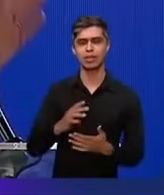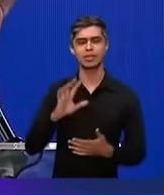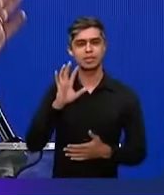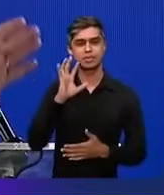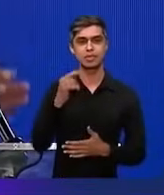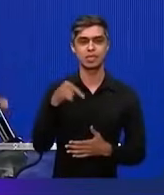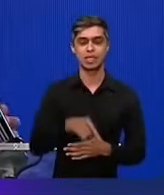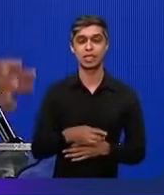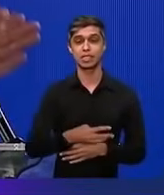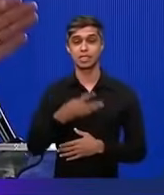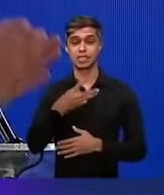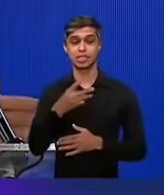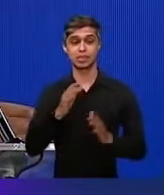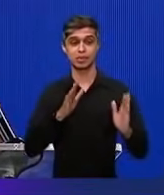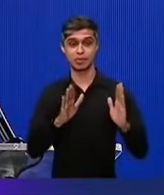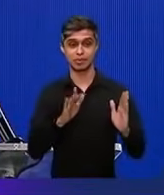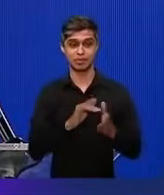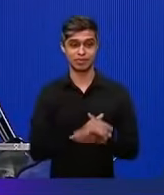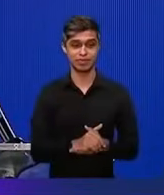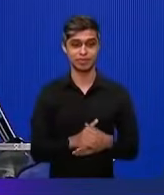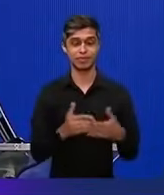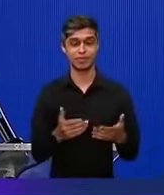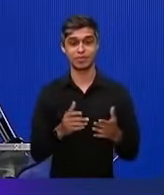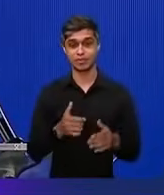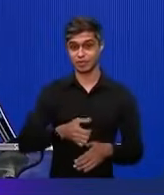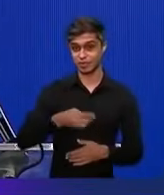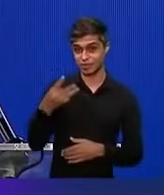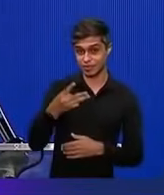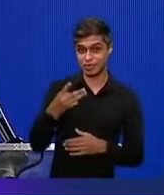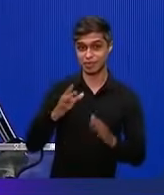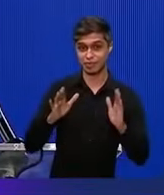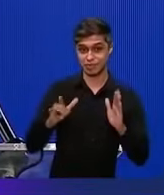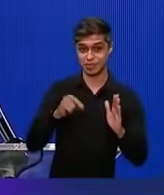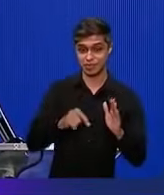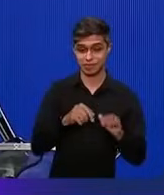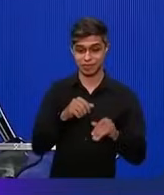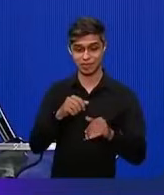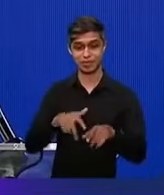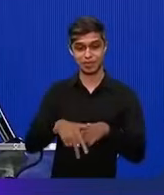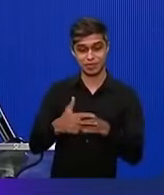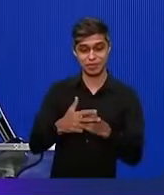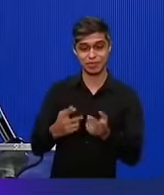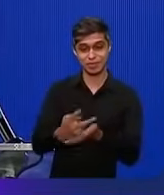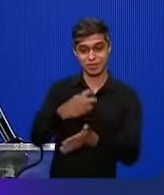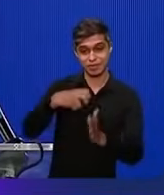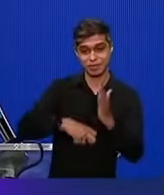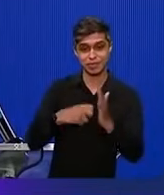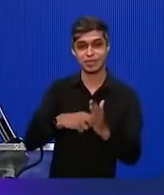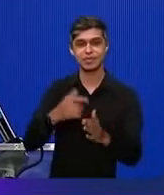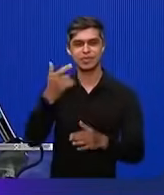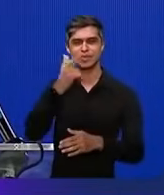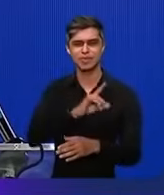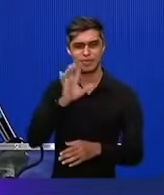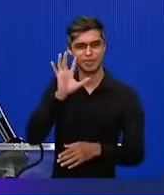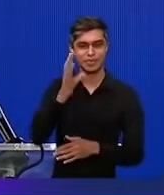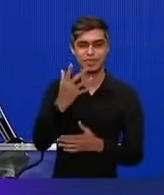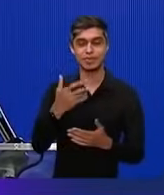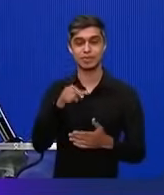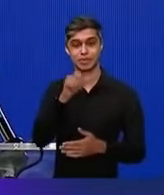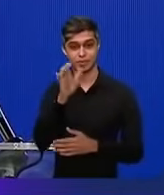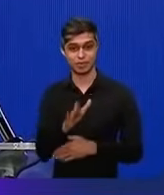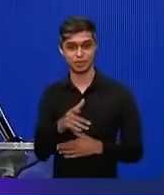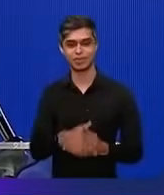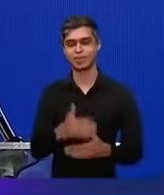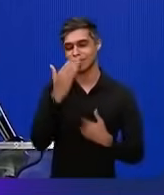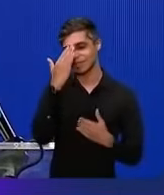se contarmos a PEC, essa terceira etapa da reforma tributária, vai concluir um dos maiores feitos da economia brasileira.